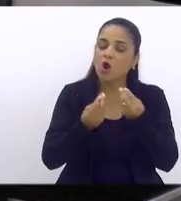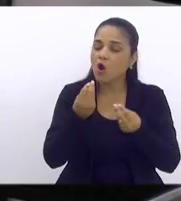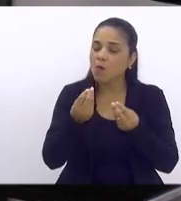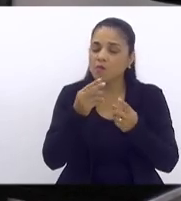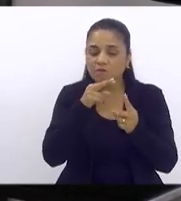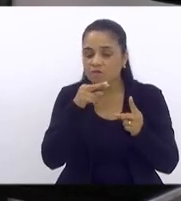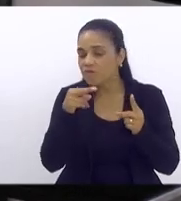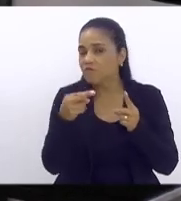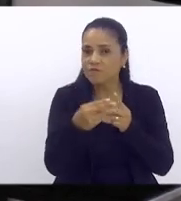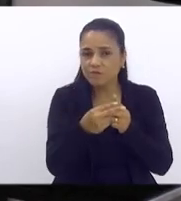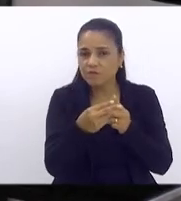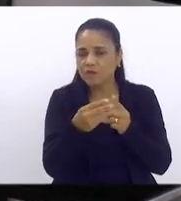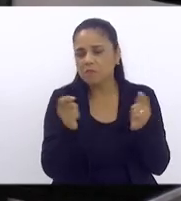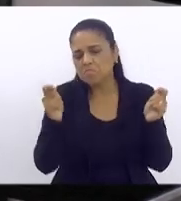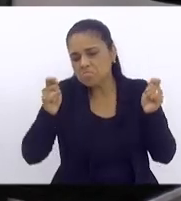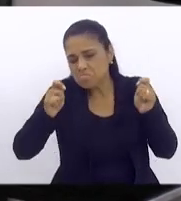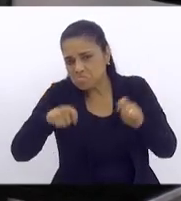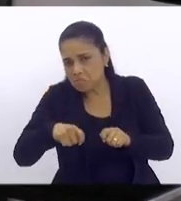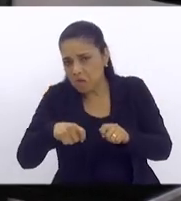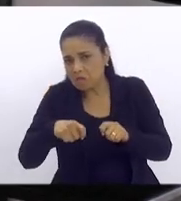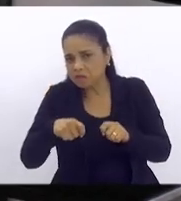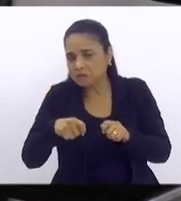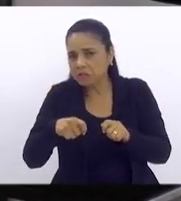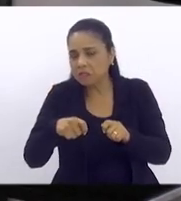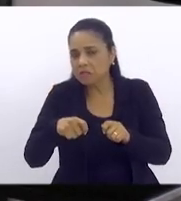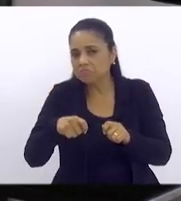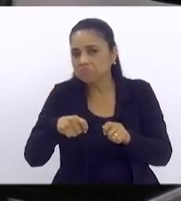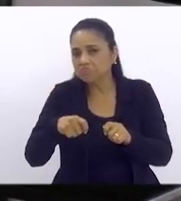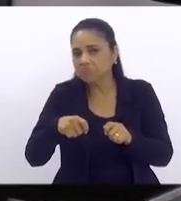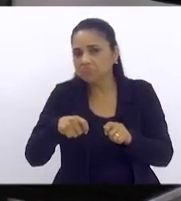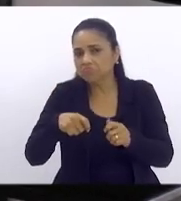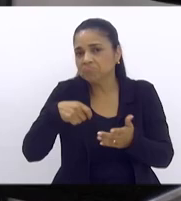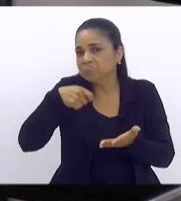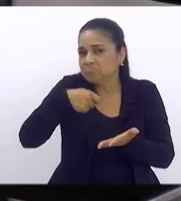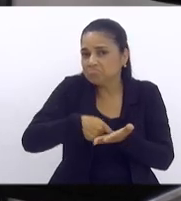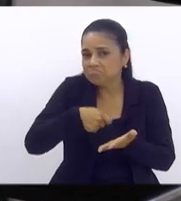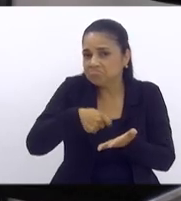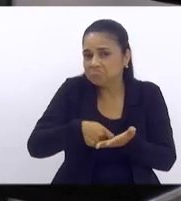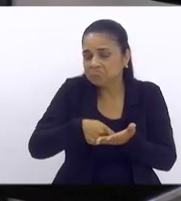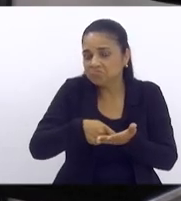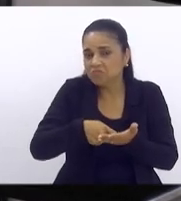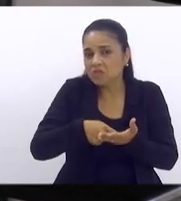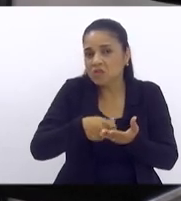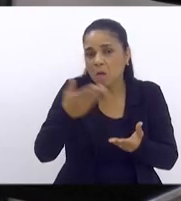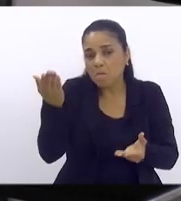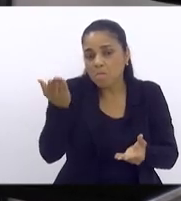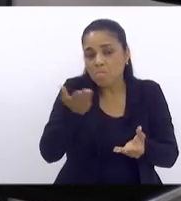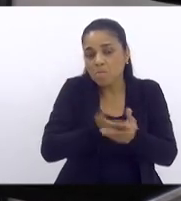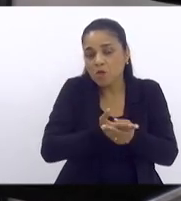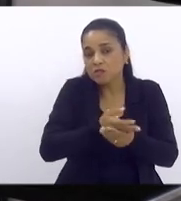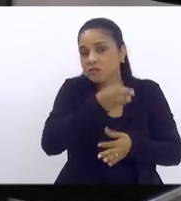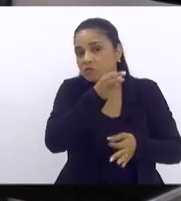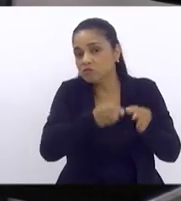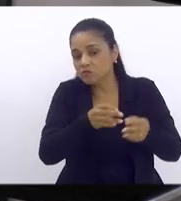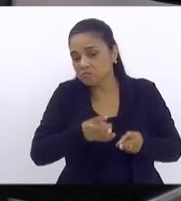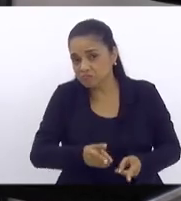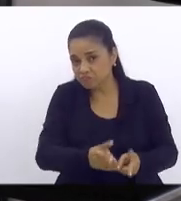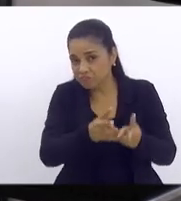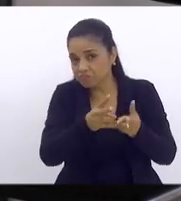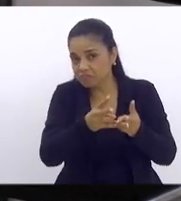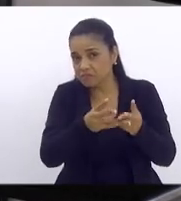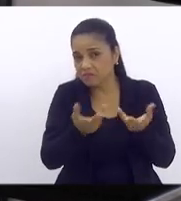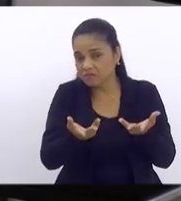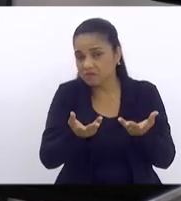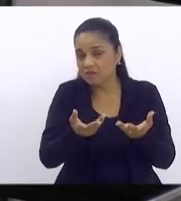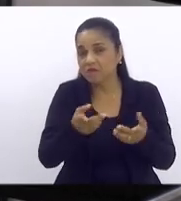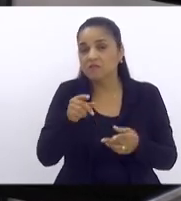isso e como isso pode ser determinante para perpetuar processos de injustiça. Segundo, a